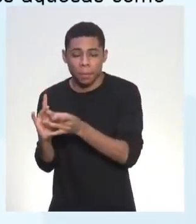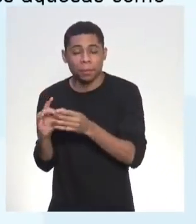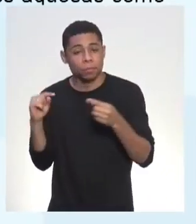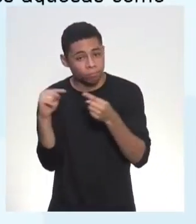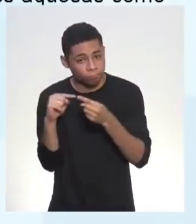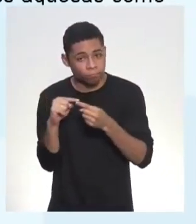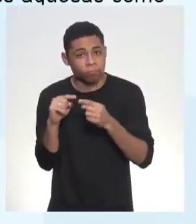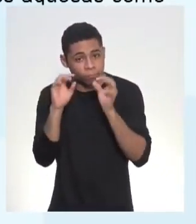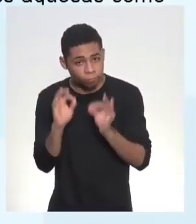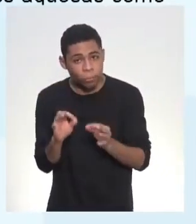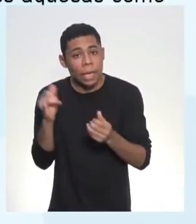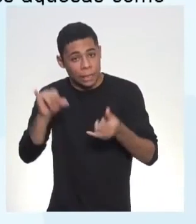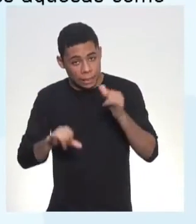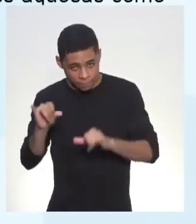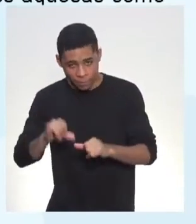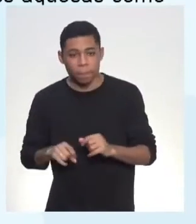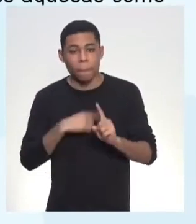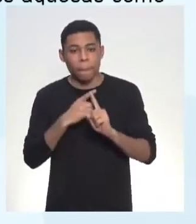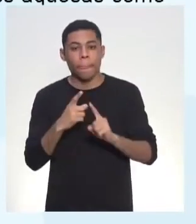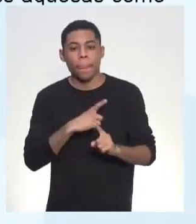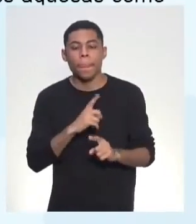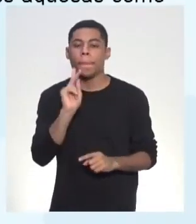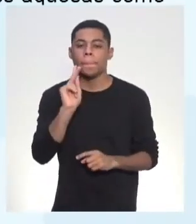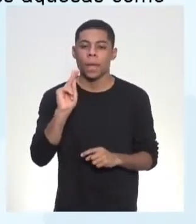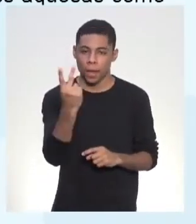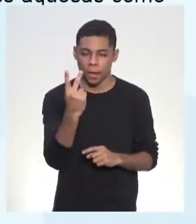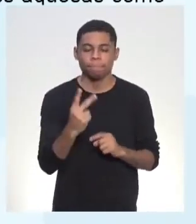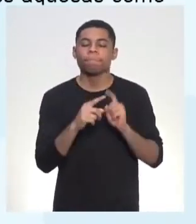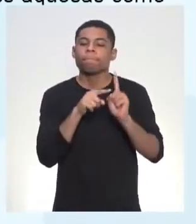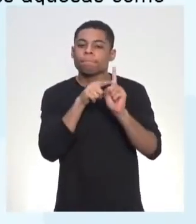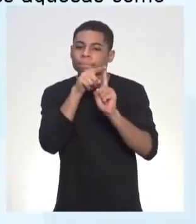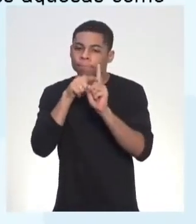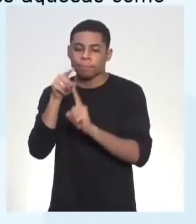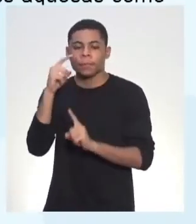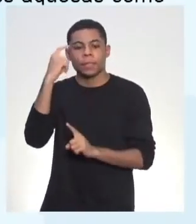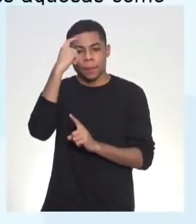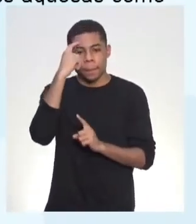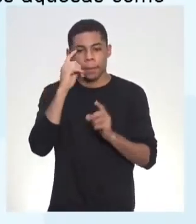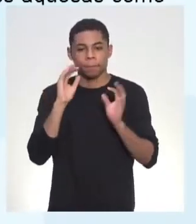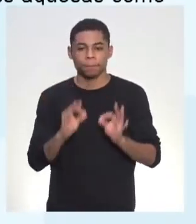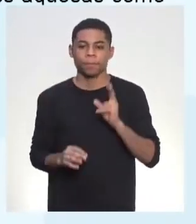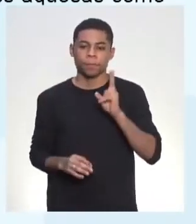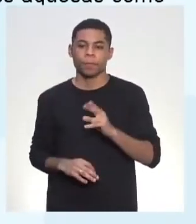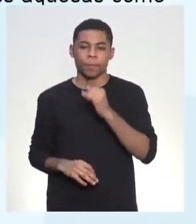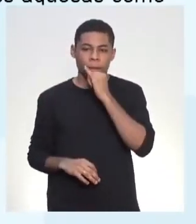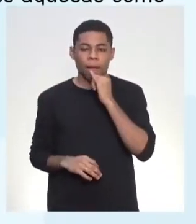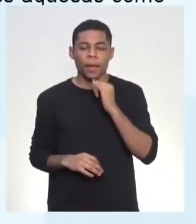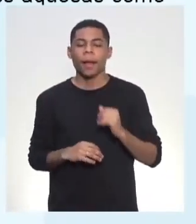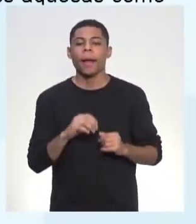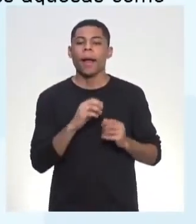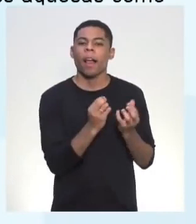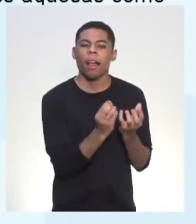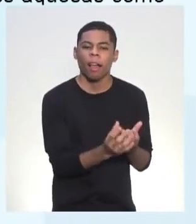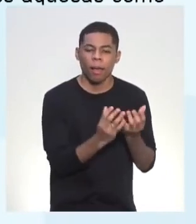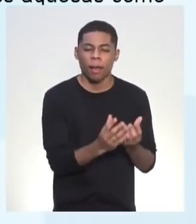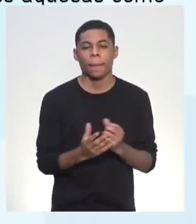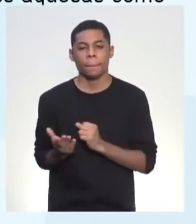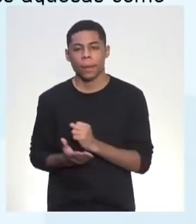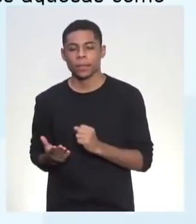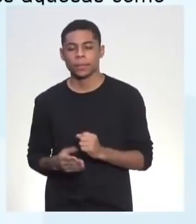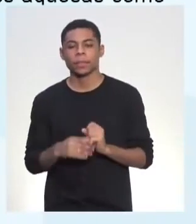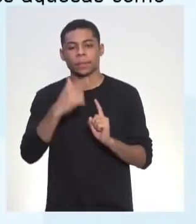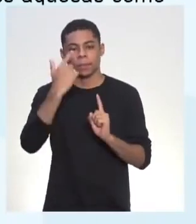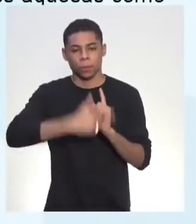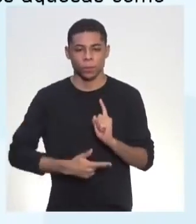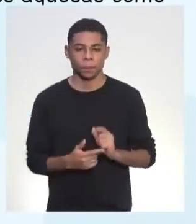adequadas, utilizar valores de escala de pH para classificar soluções aquosas como ácidas, básicas e neutras a temperatura de